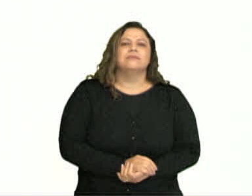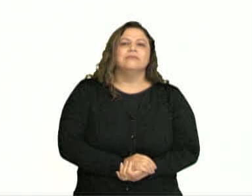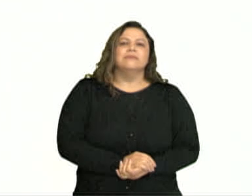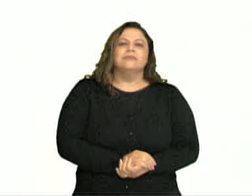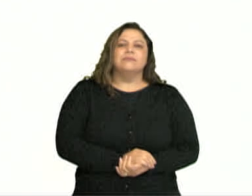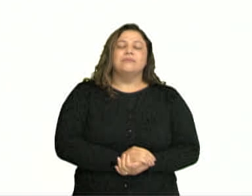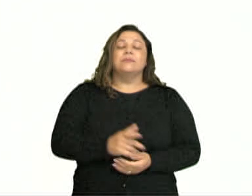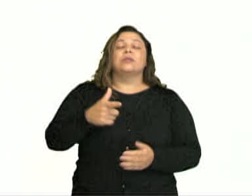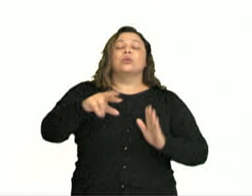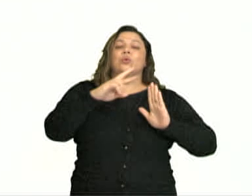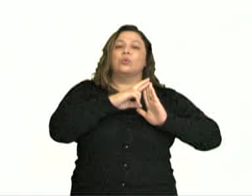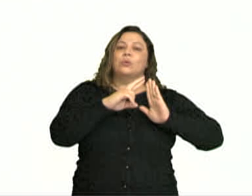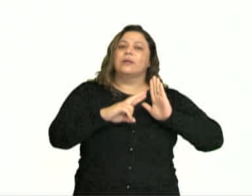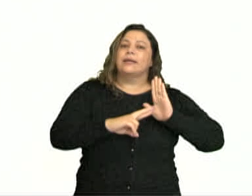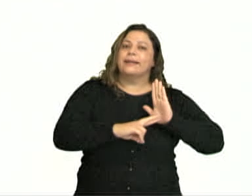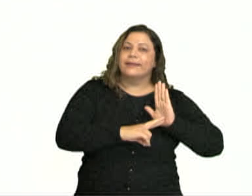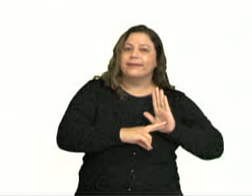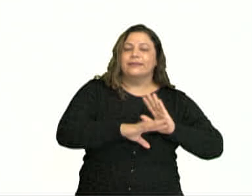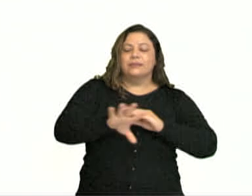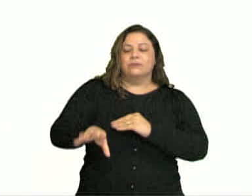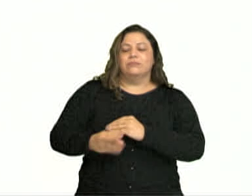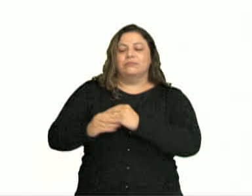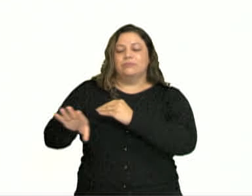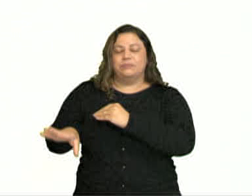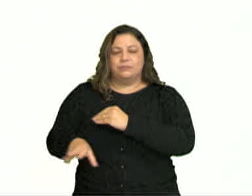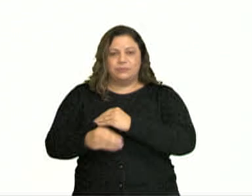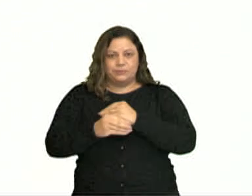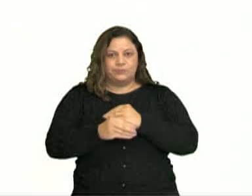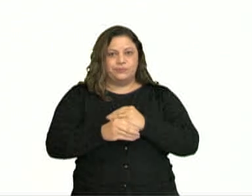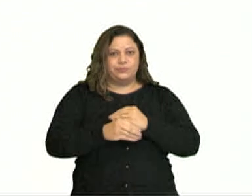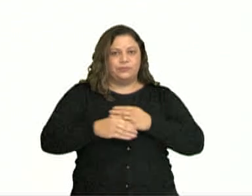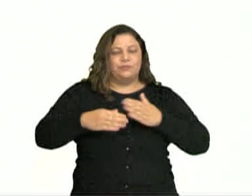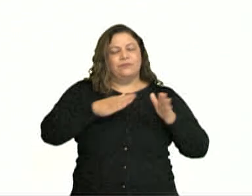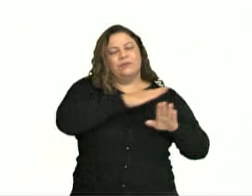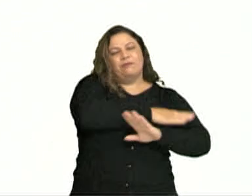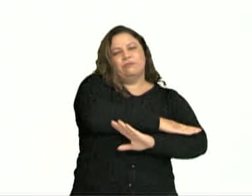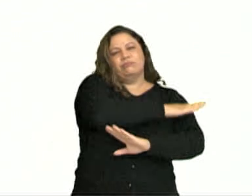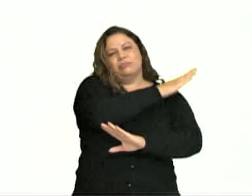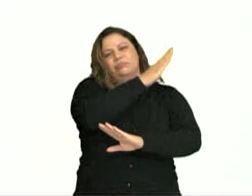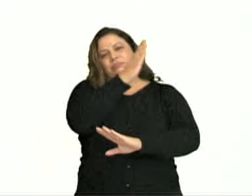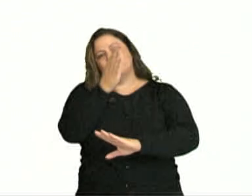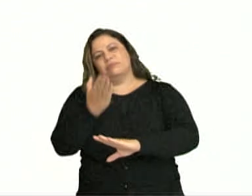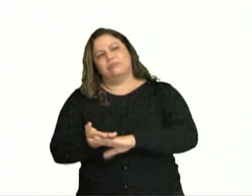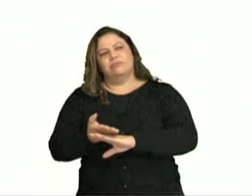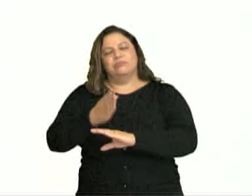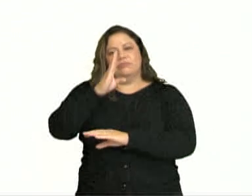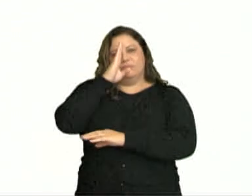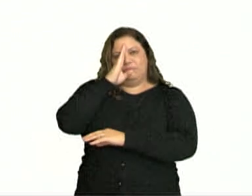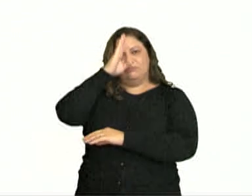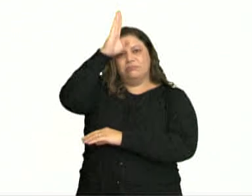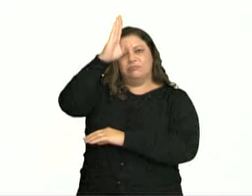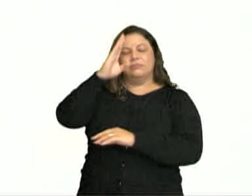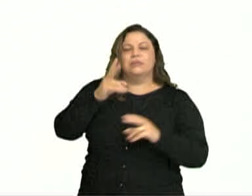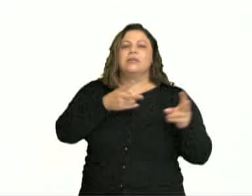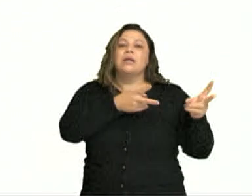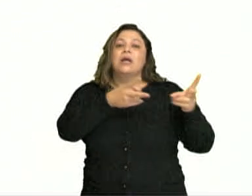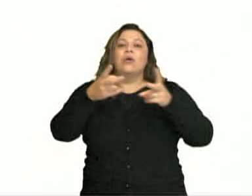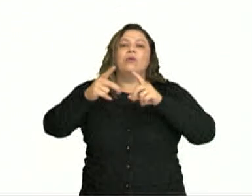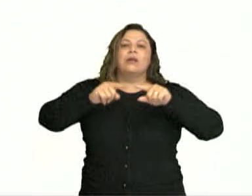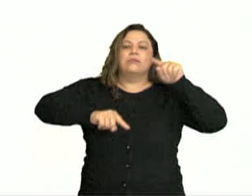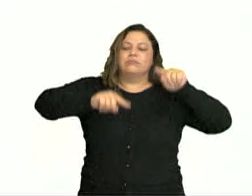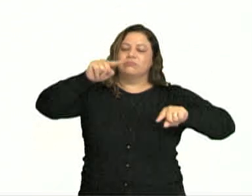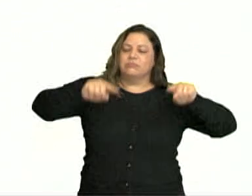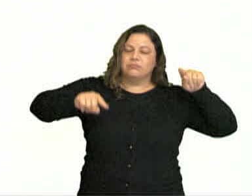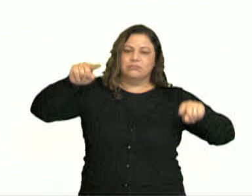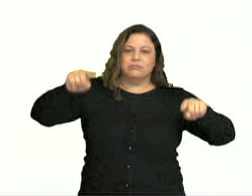Outra regra tem a ver com a composição das refeições que fazemos ao longo do dia. E aqui é o ponto principal, é olhar para a diversidade